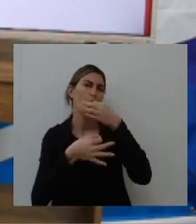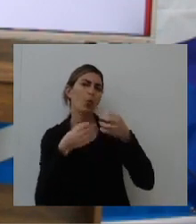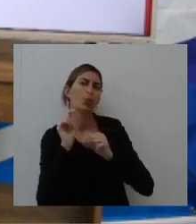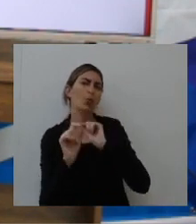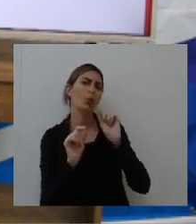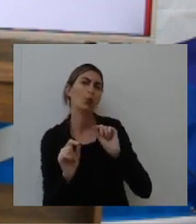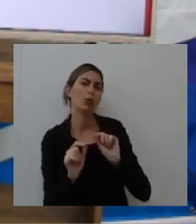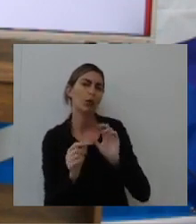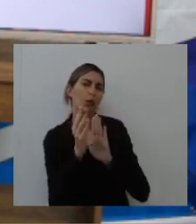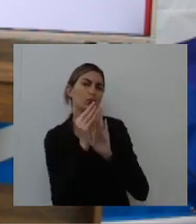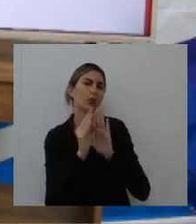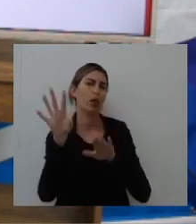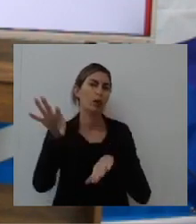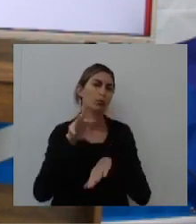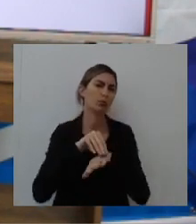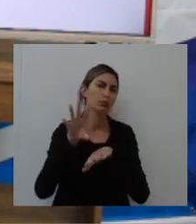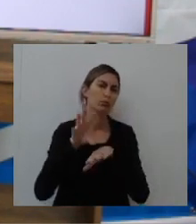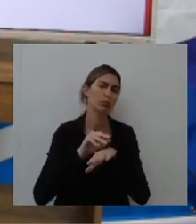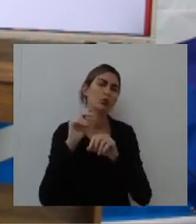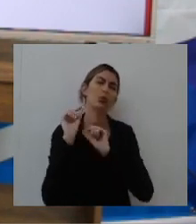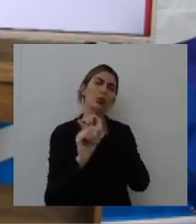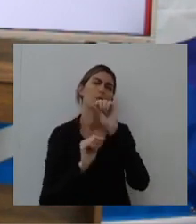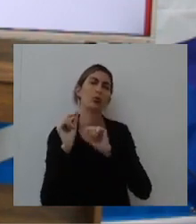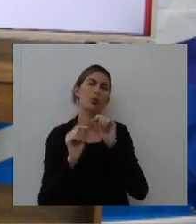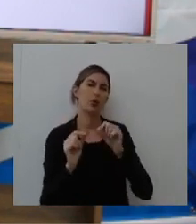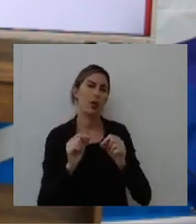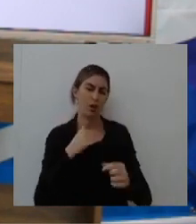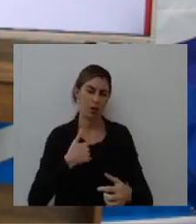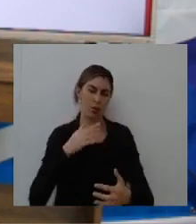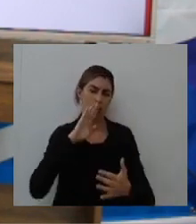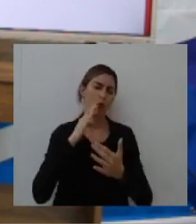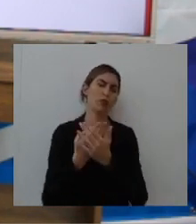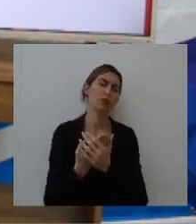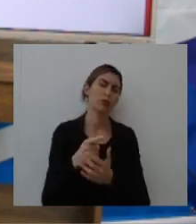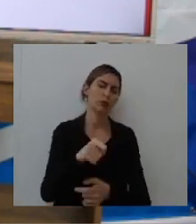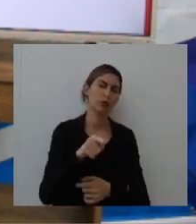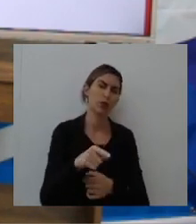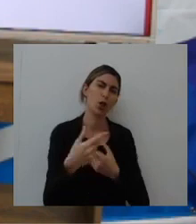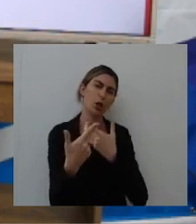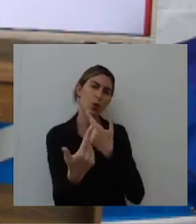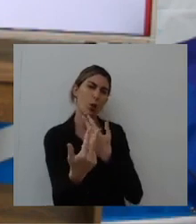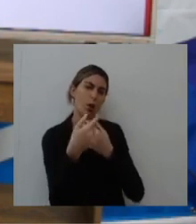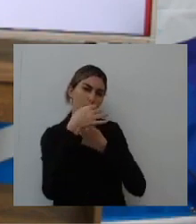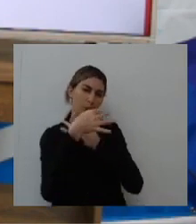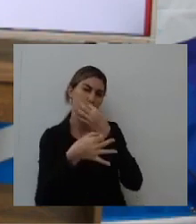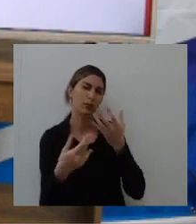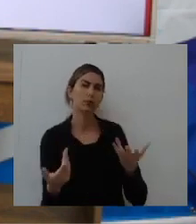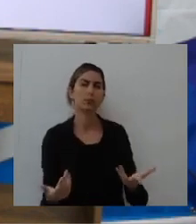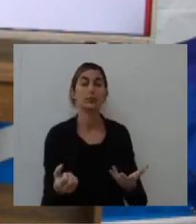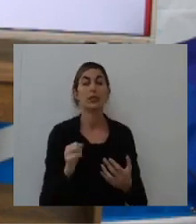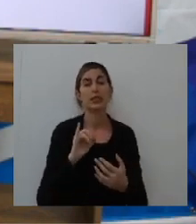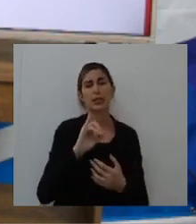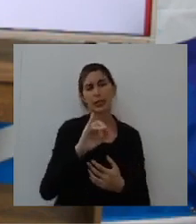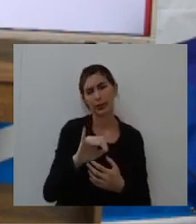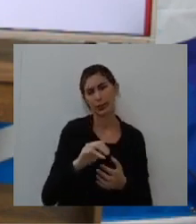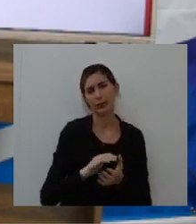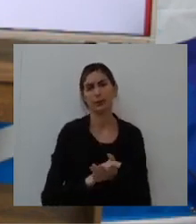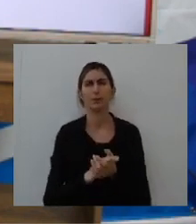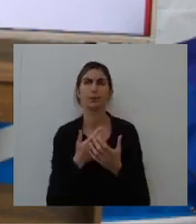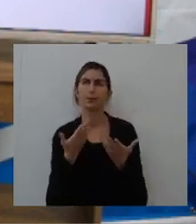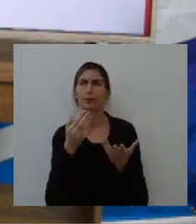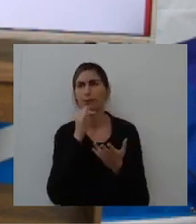Ou seja, o que é que foi trazido ali que vai me convencer ou não a partilhar da mesma opinião que ela? Se for